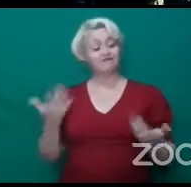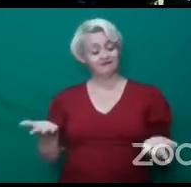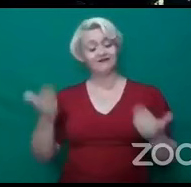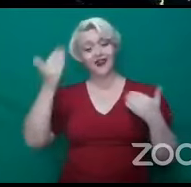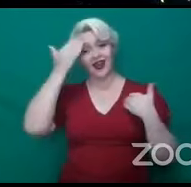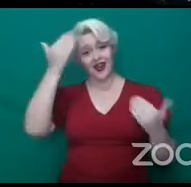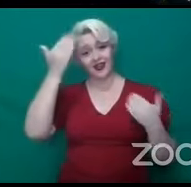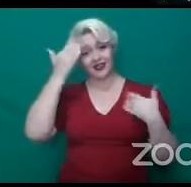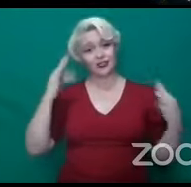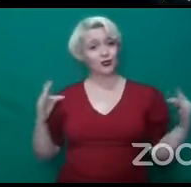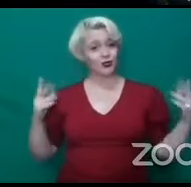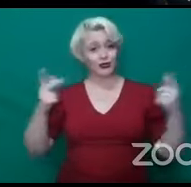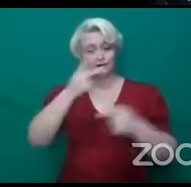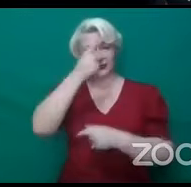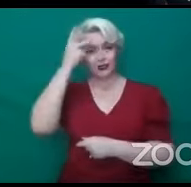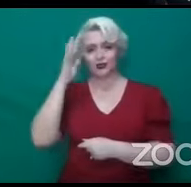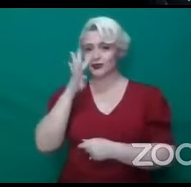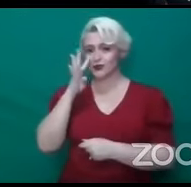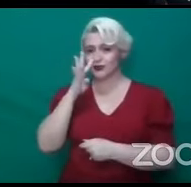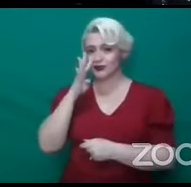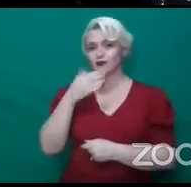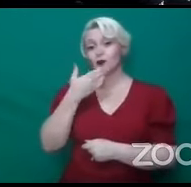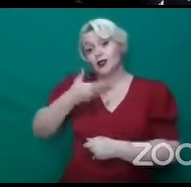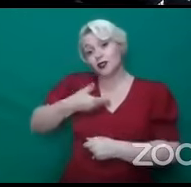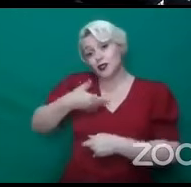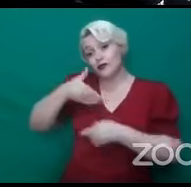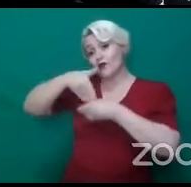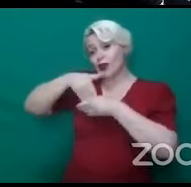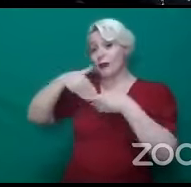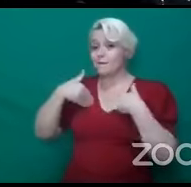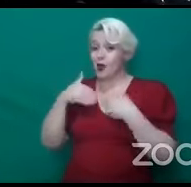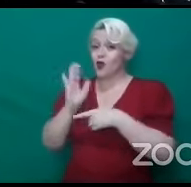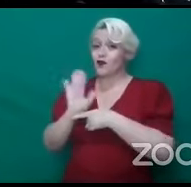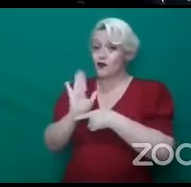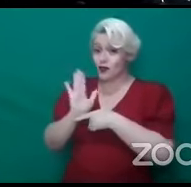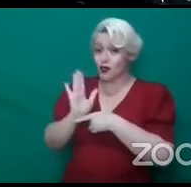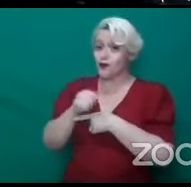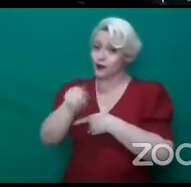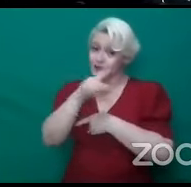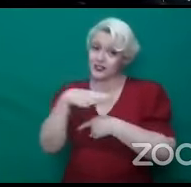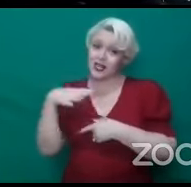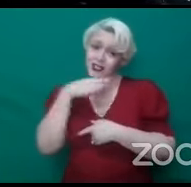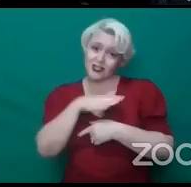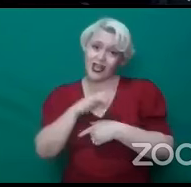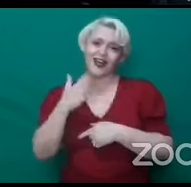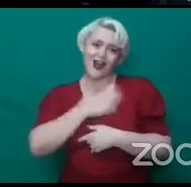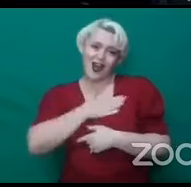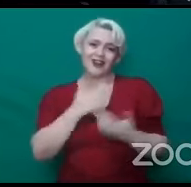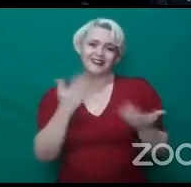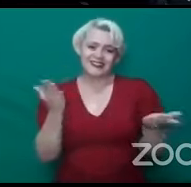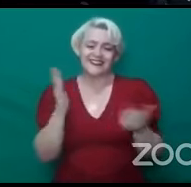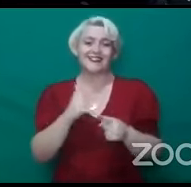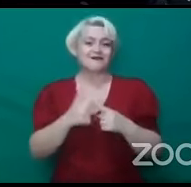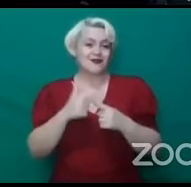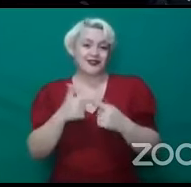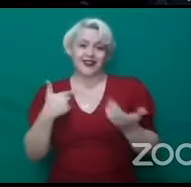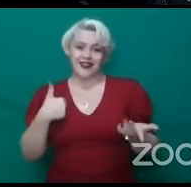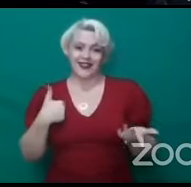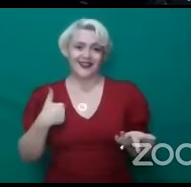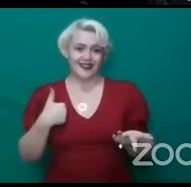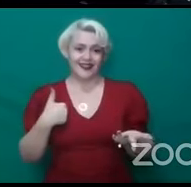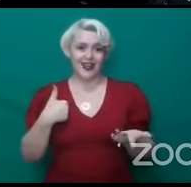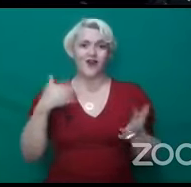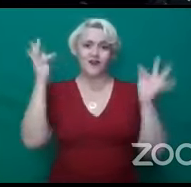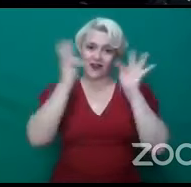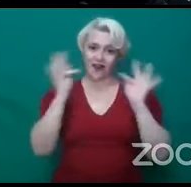todo mundo que está aqui e também vou pedir para votarem no meu filme, se vocês acharem que gostaram, porque me acharia muito